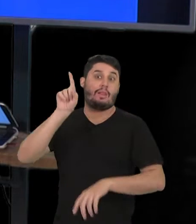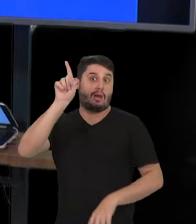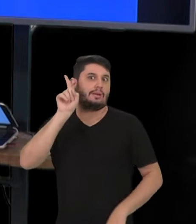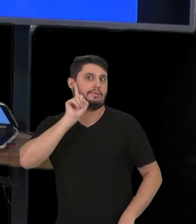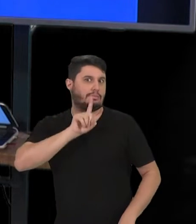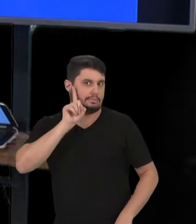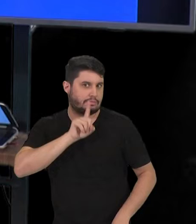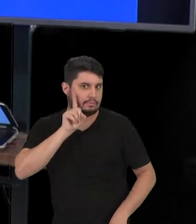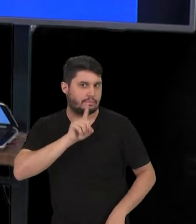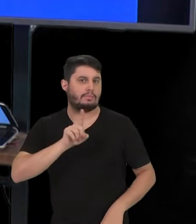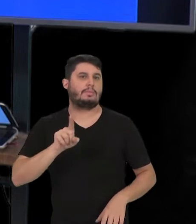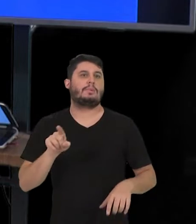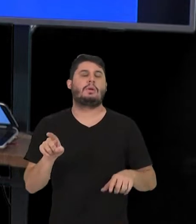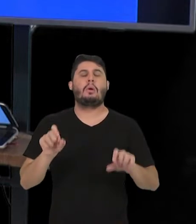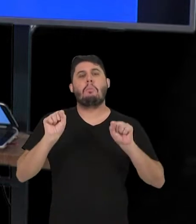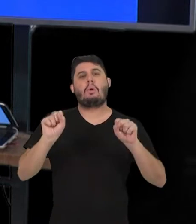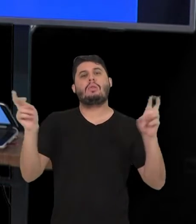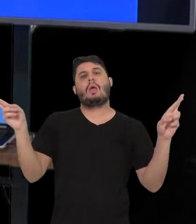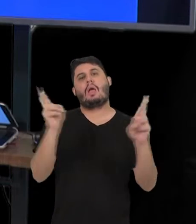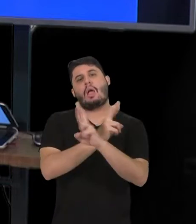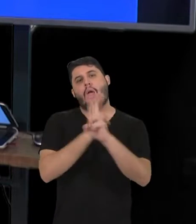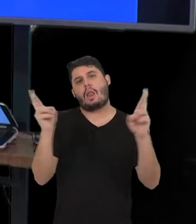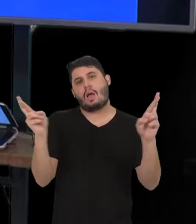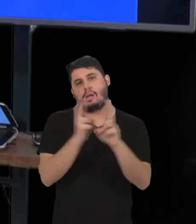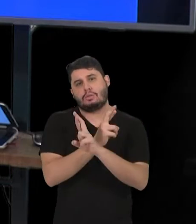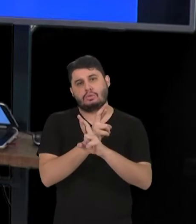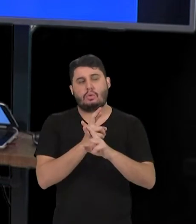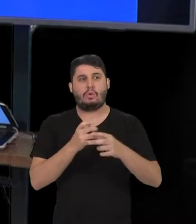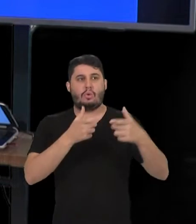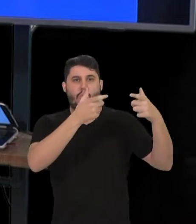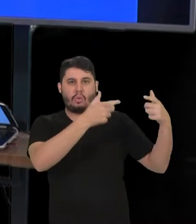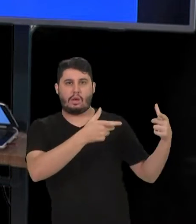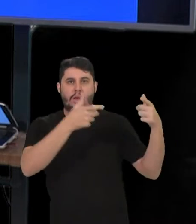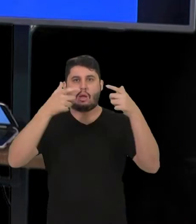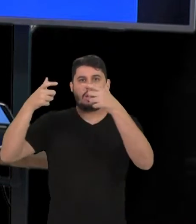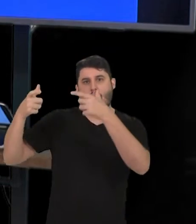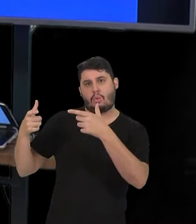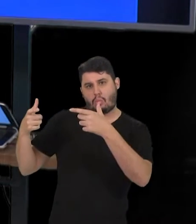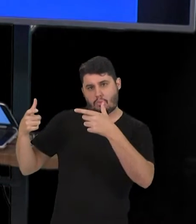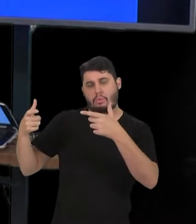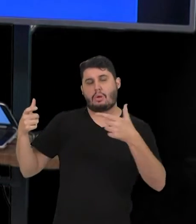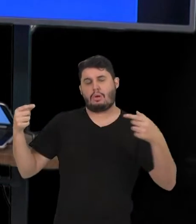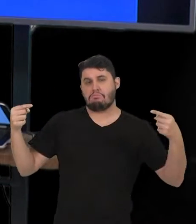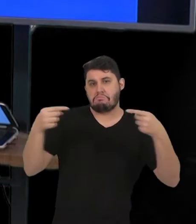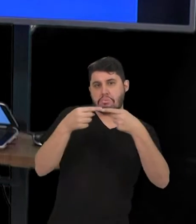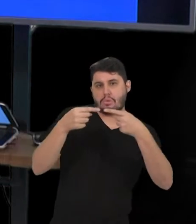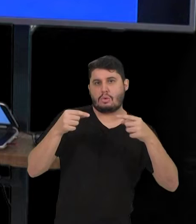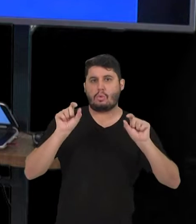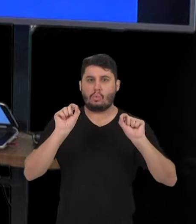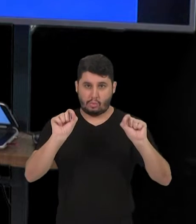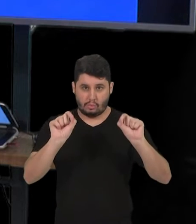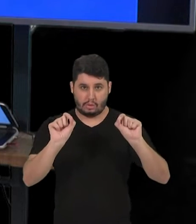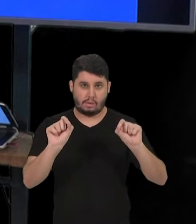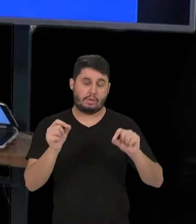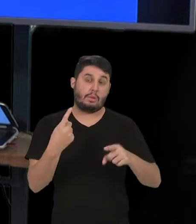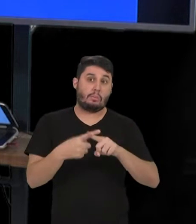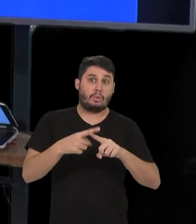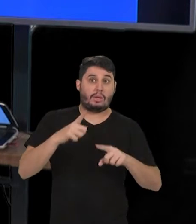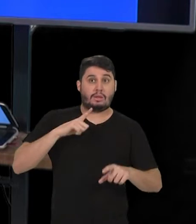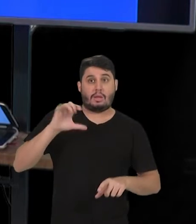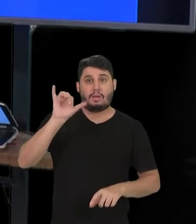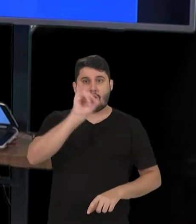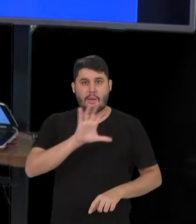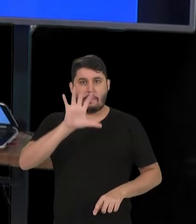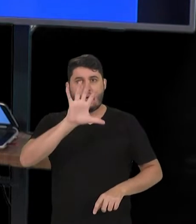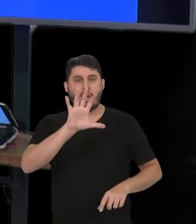está nos Estados Unidos. Eu posso traçar um paralelo aqui entre as duas em relação ao lugar, né? Fica meio nítido, acho que fica bem claro, que a gente está trabalhando